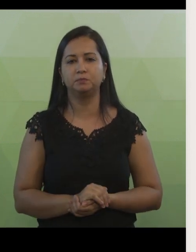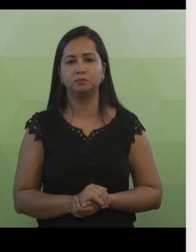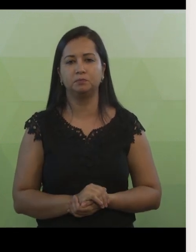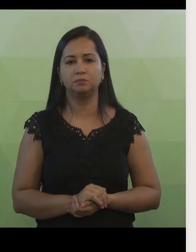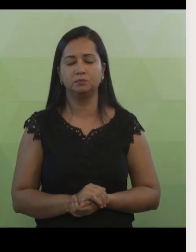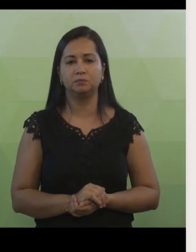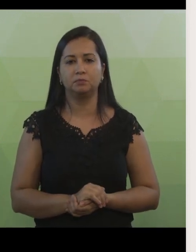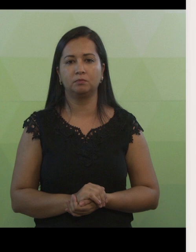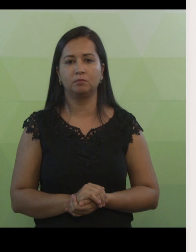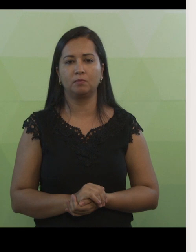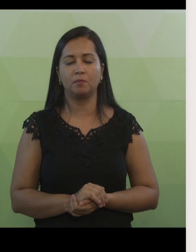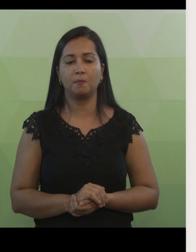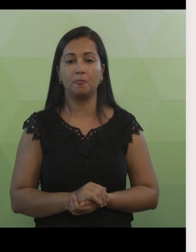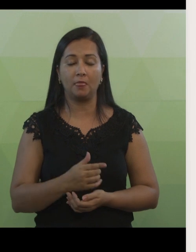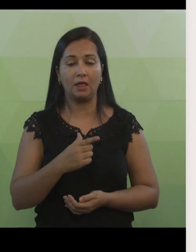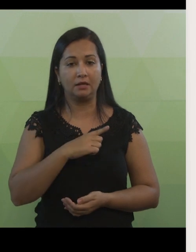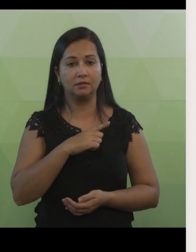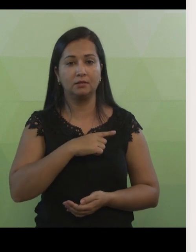do firewall.